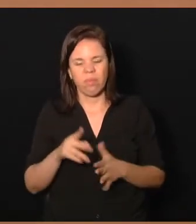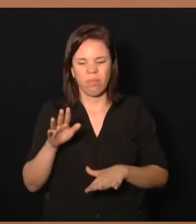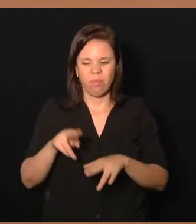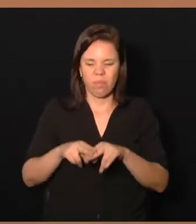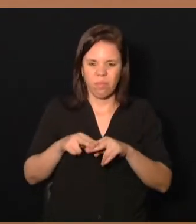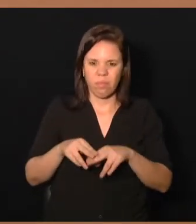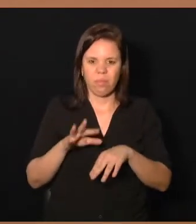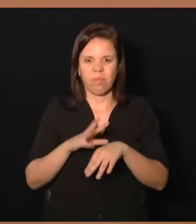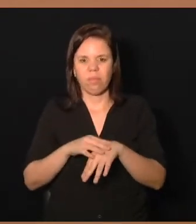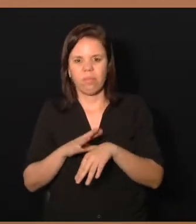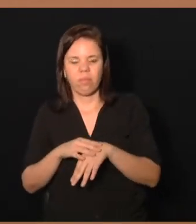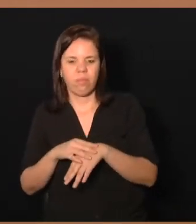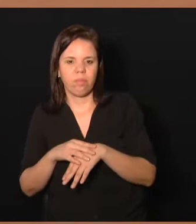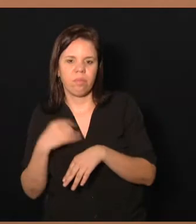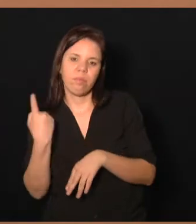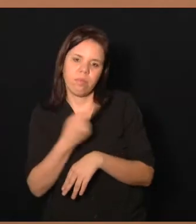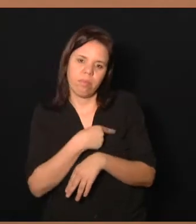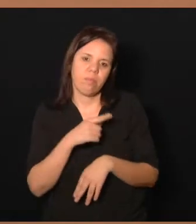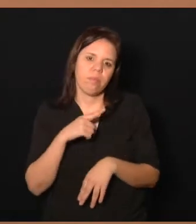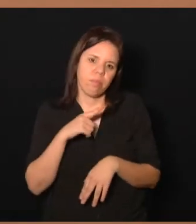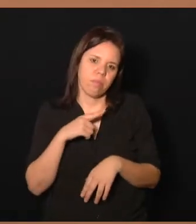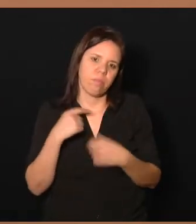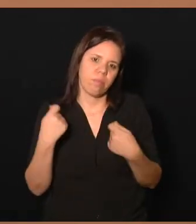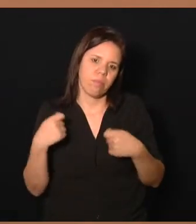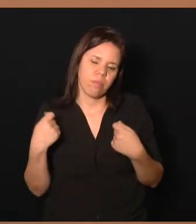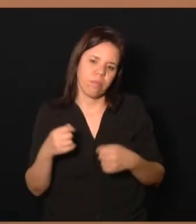doenças acontece isso, nós temos que